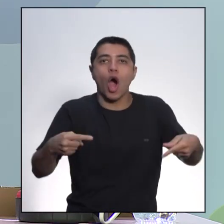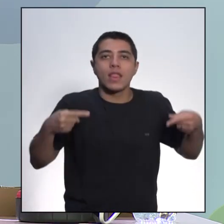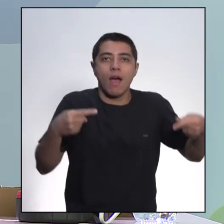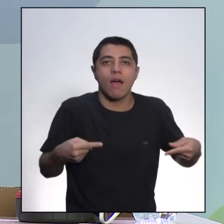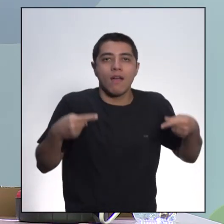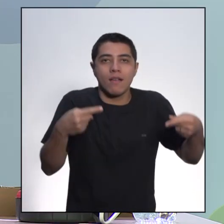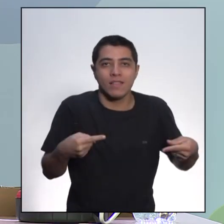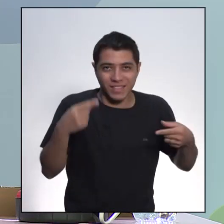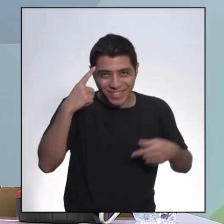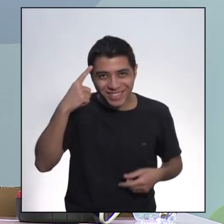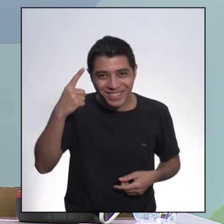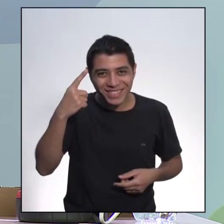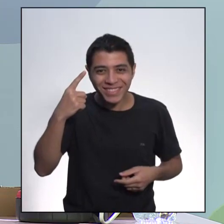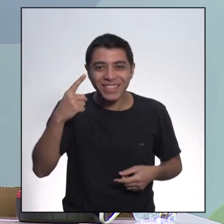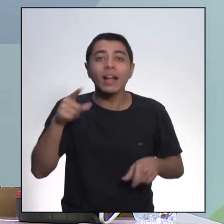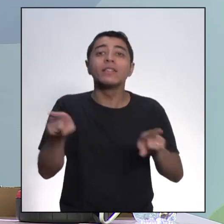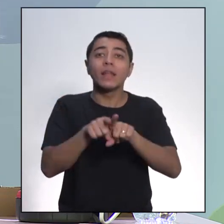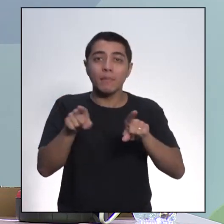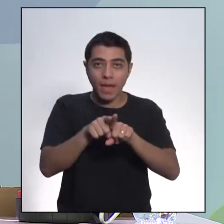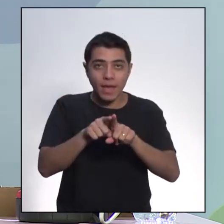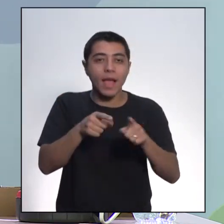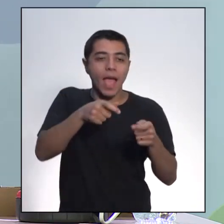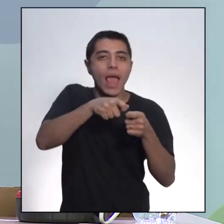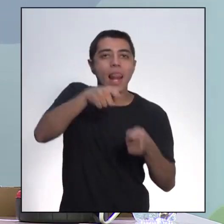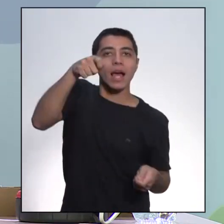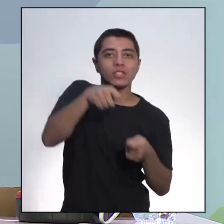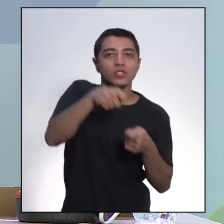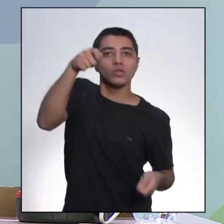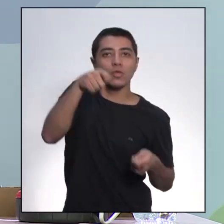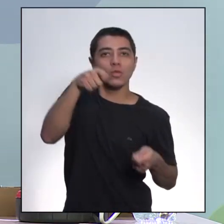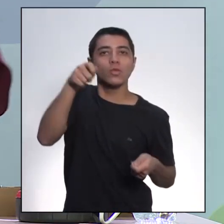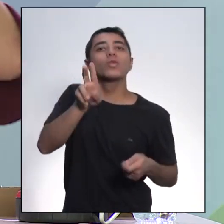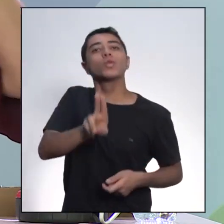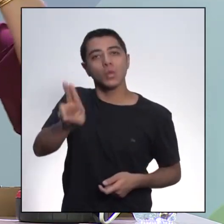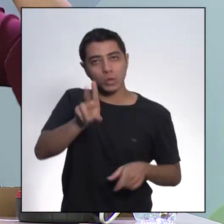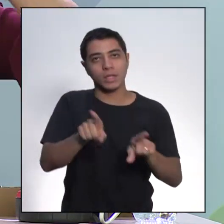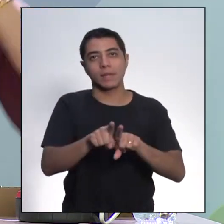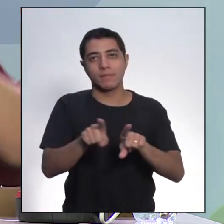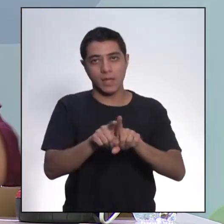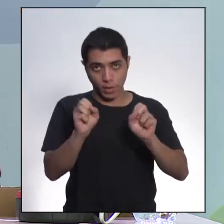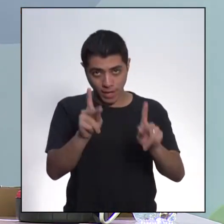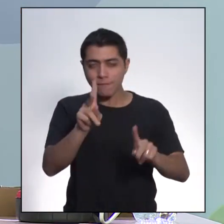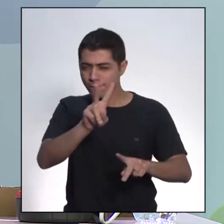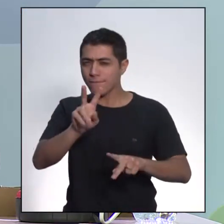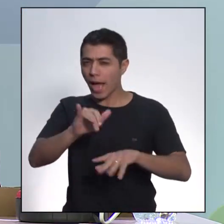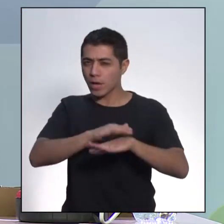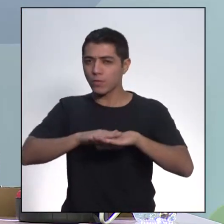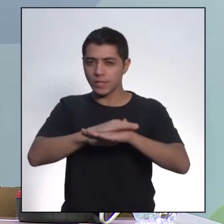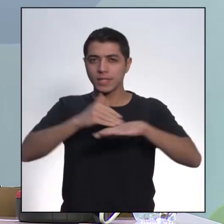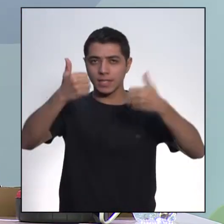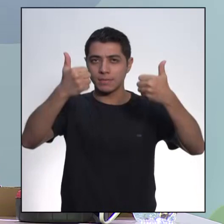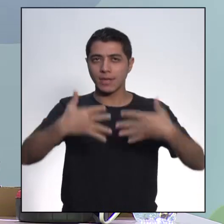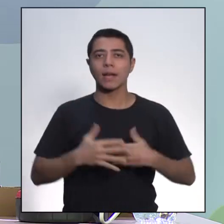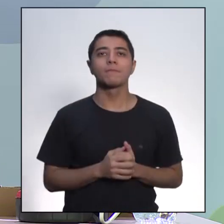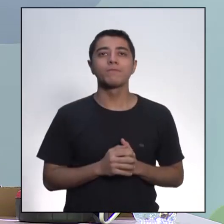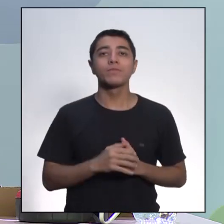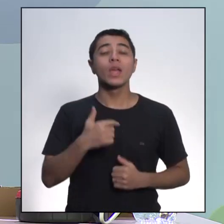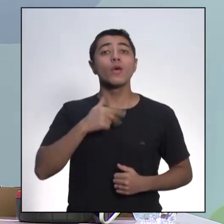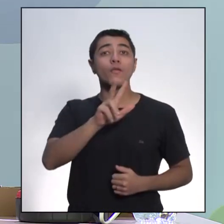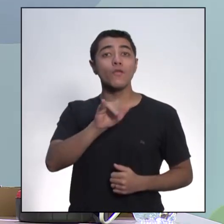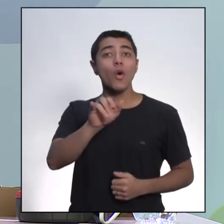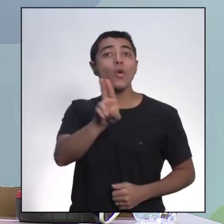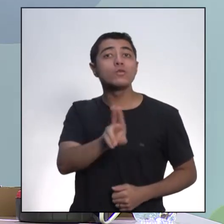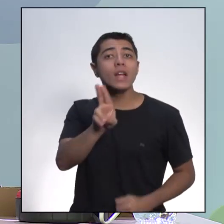que a gente já vai conversar um pouquinho sobre isso, ok? Tá? Então, vamos lá. Eu vou usar a cola quente,